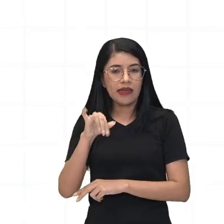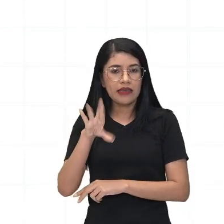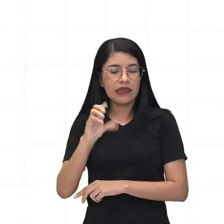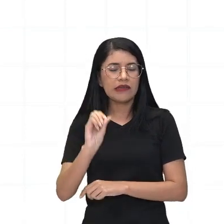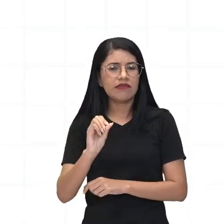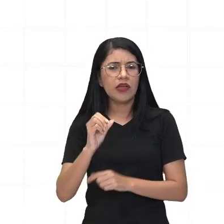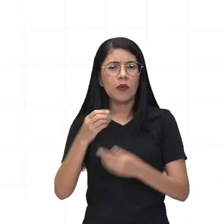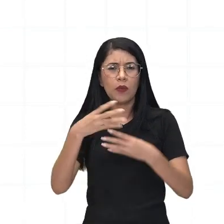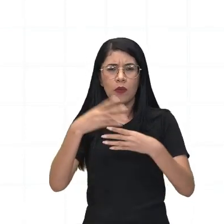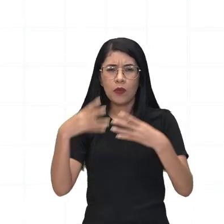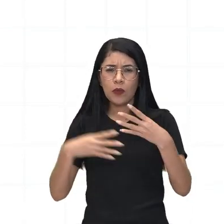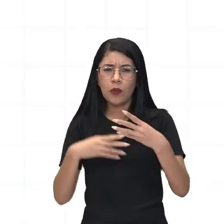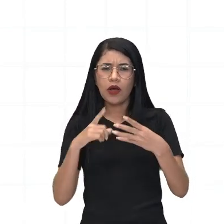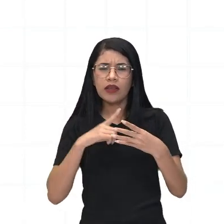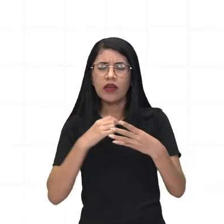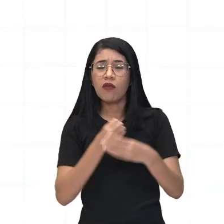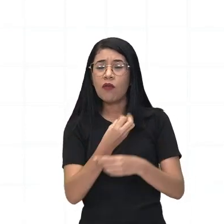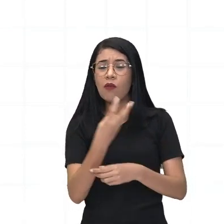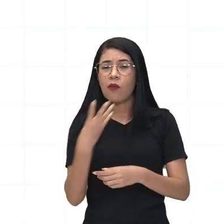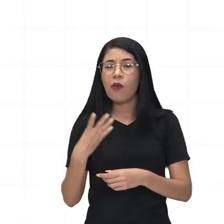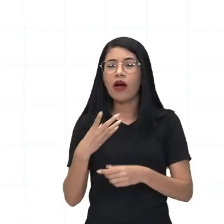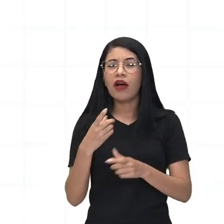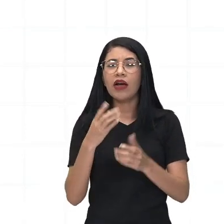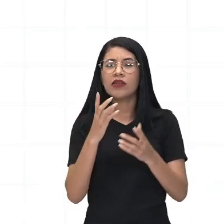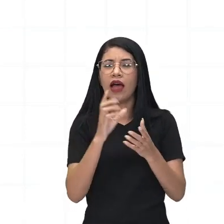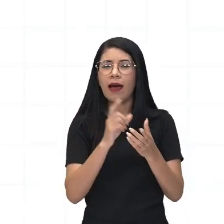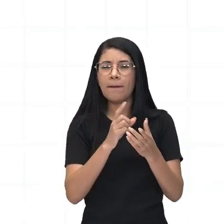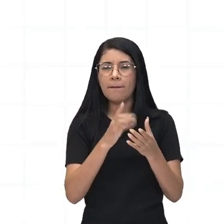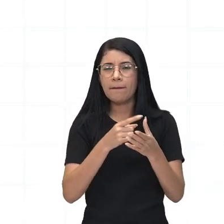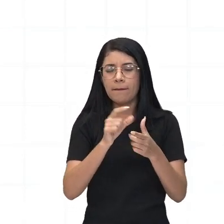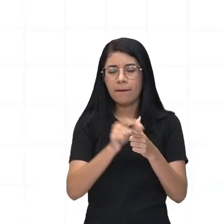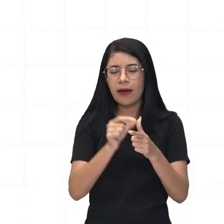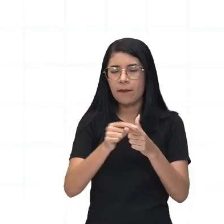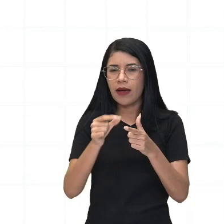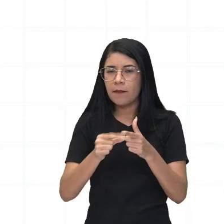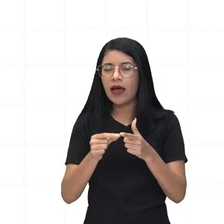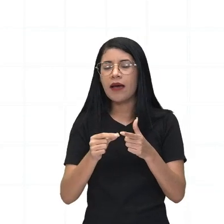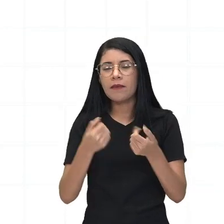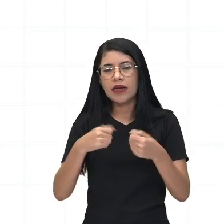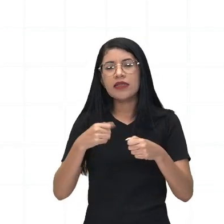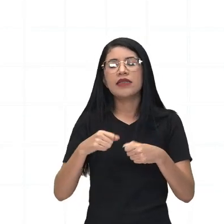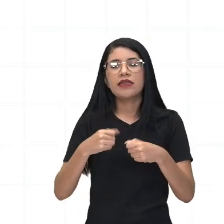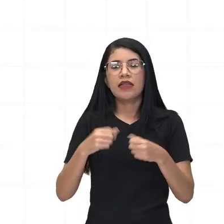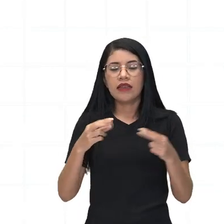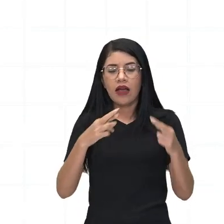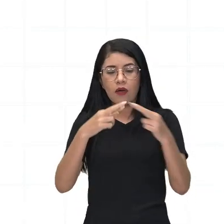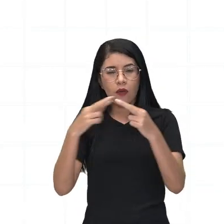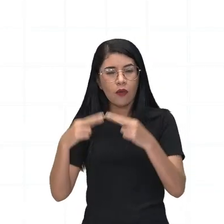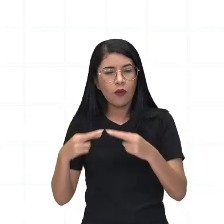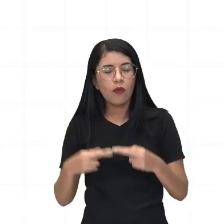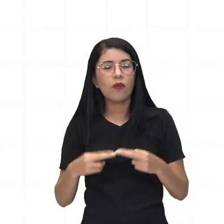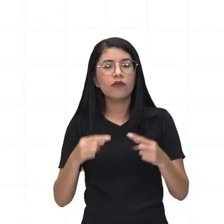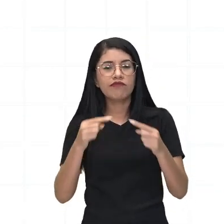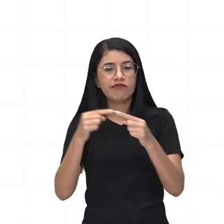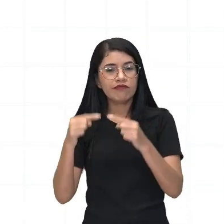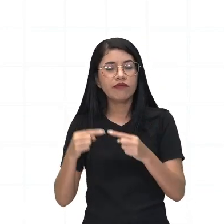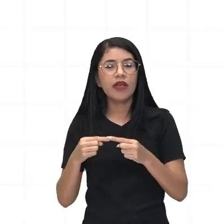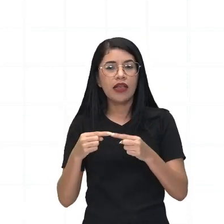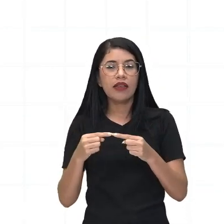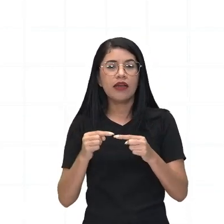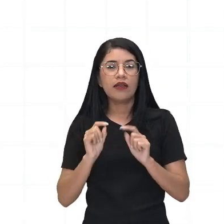sonetos têm essa questão da quantidade de sílabas poéticas, então para ele garantir a métrica dos versos que ele está